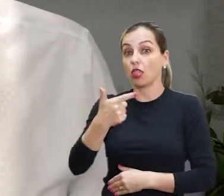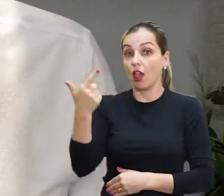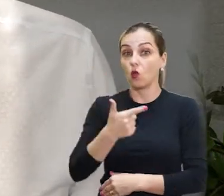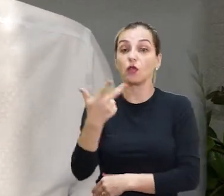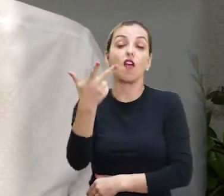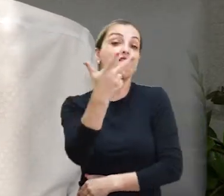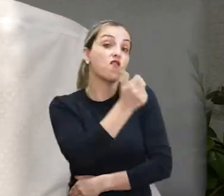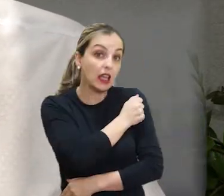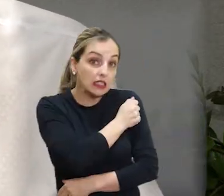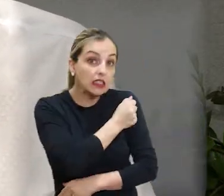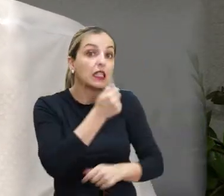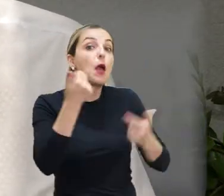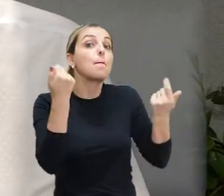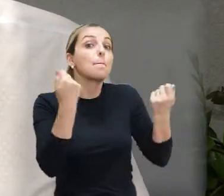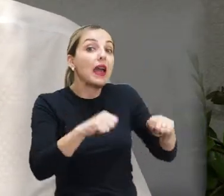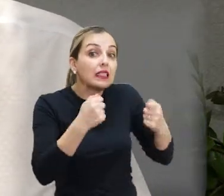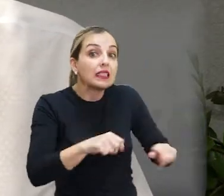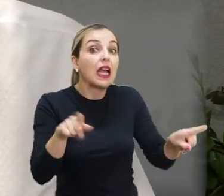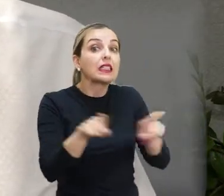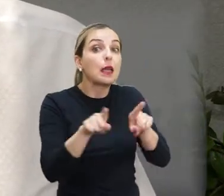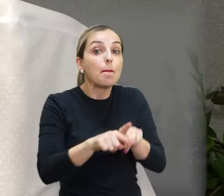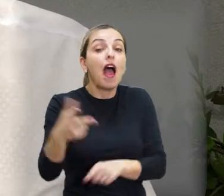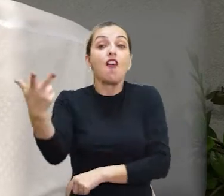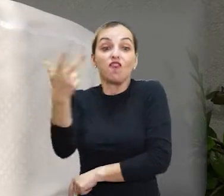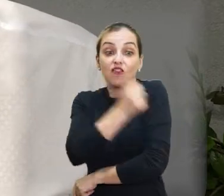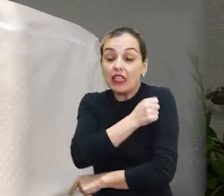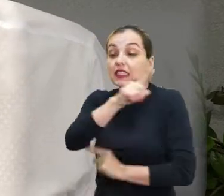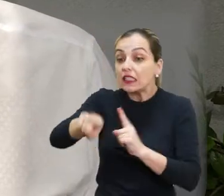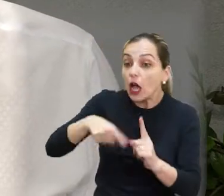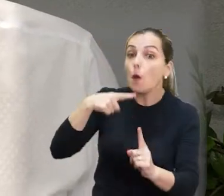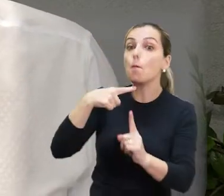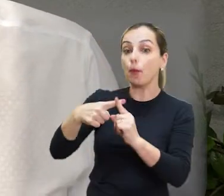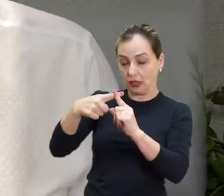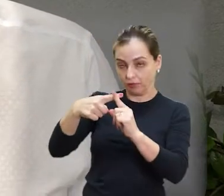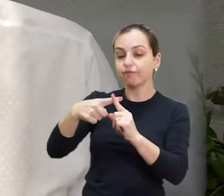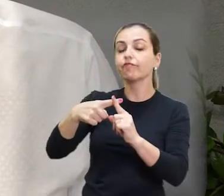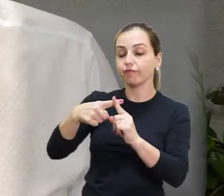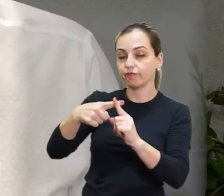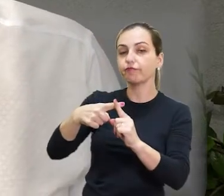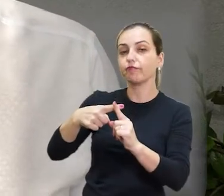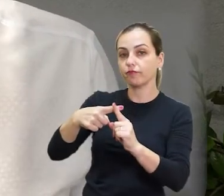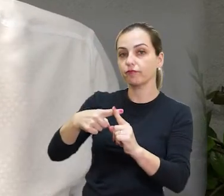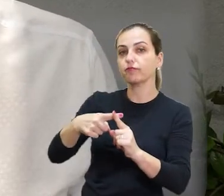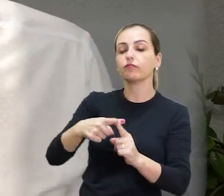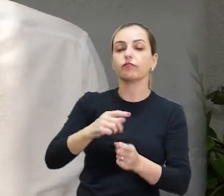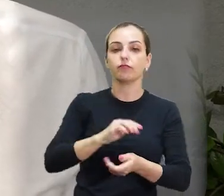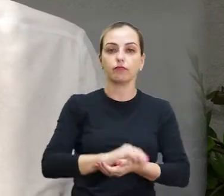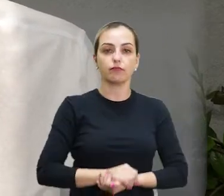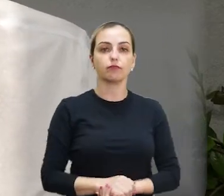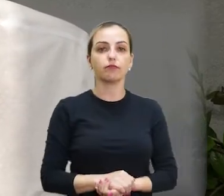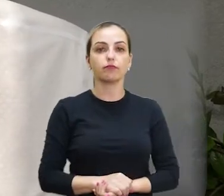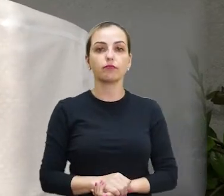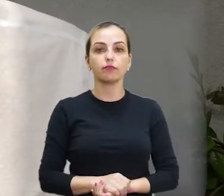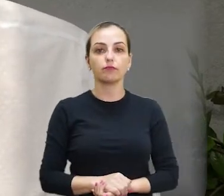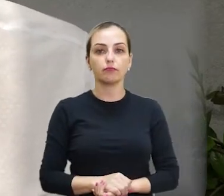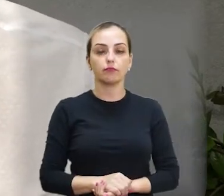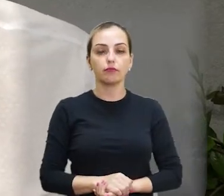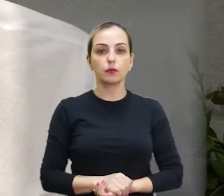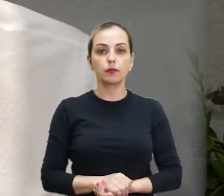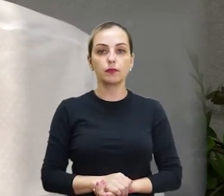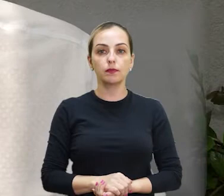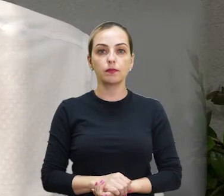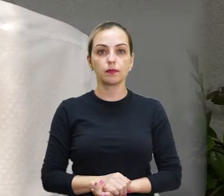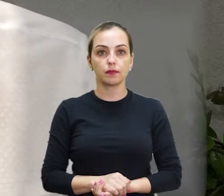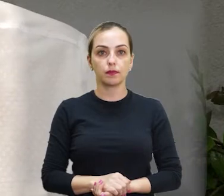O importante é tomar vacina, é tomar a segunda dose da vacina. Para os que podem e precisam,